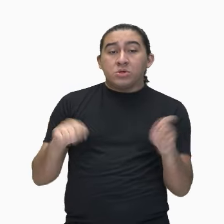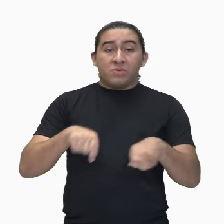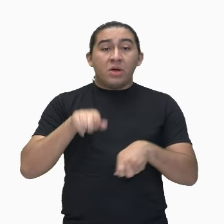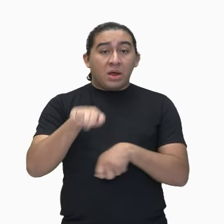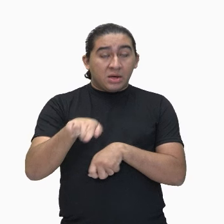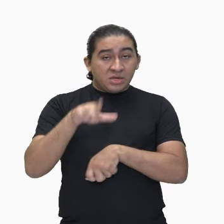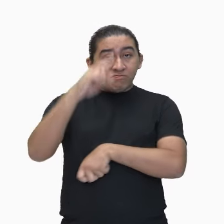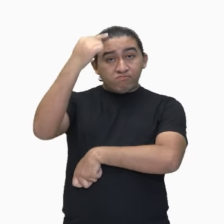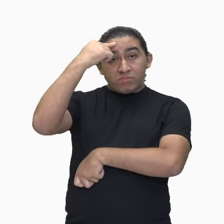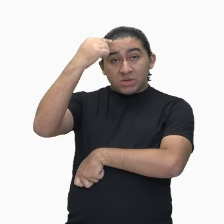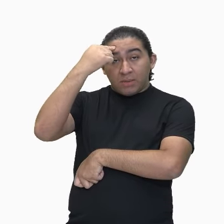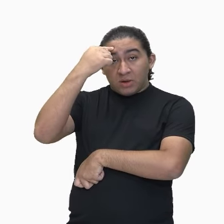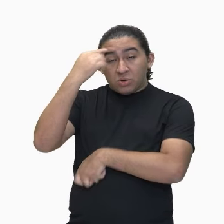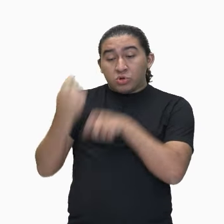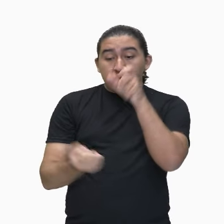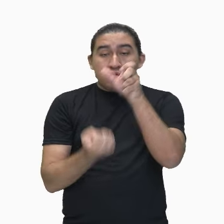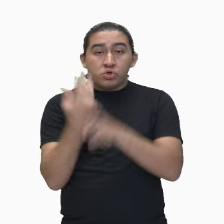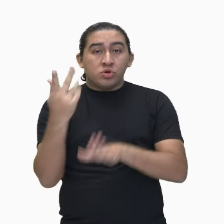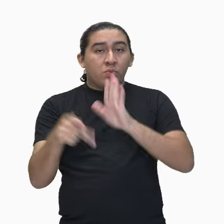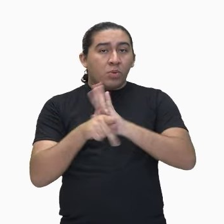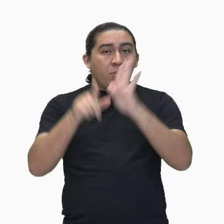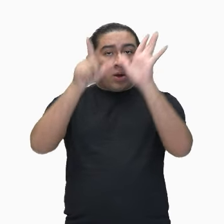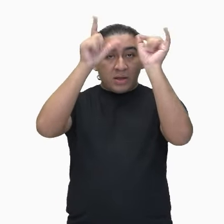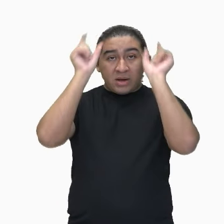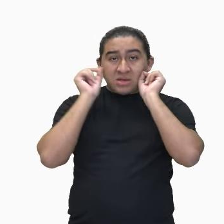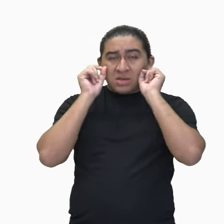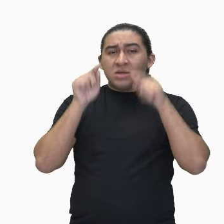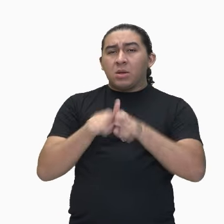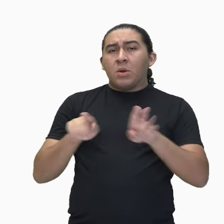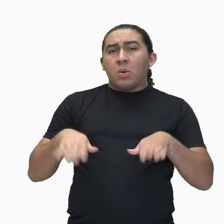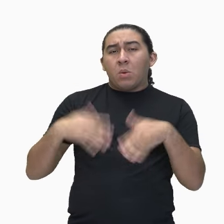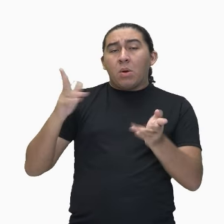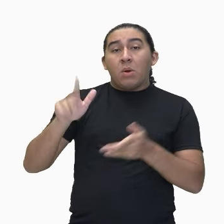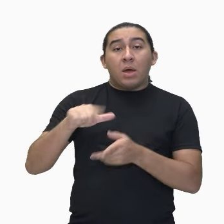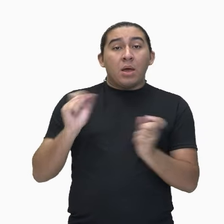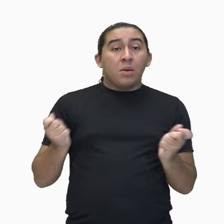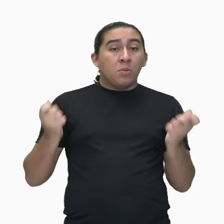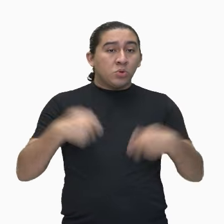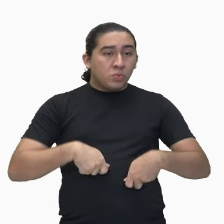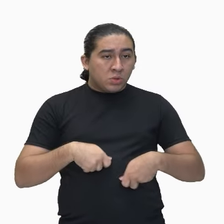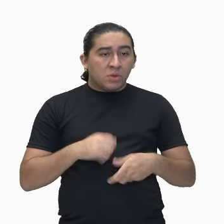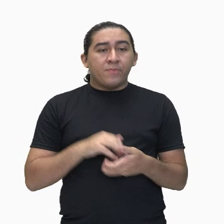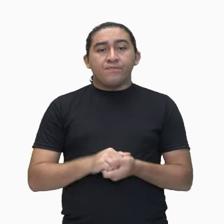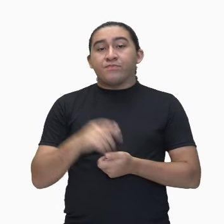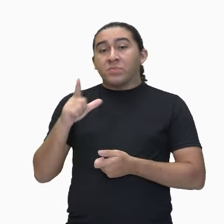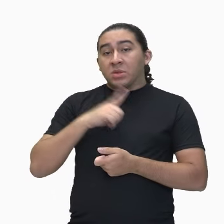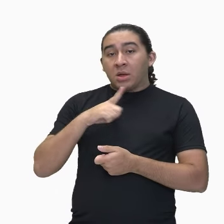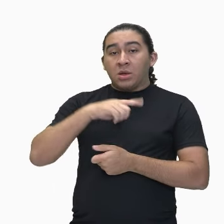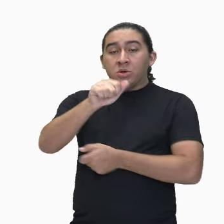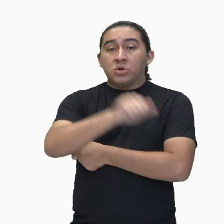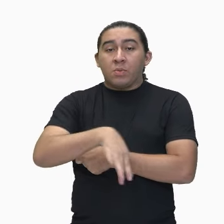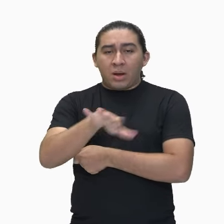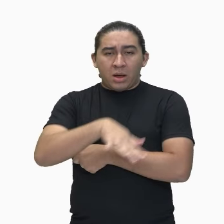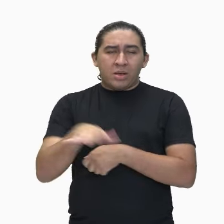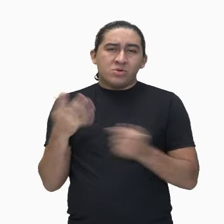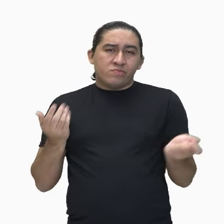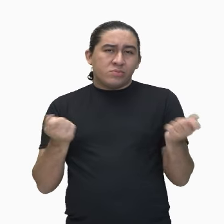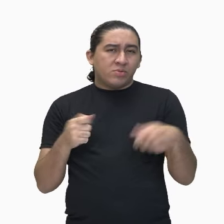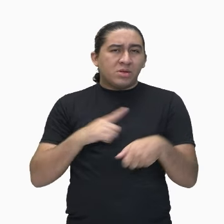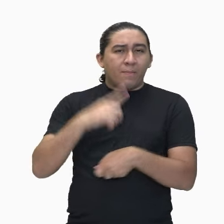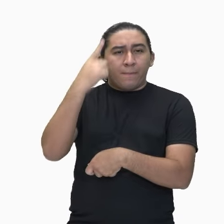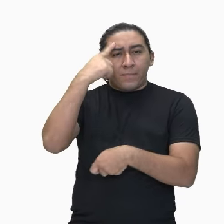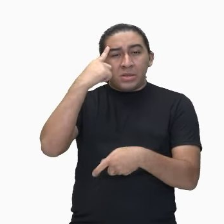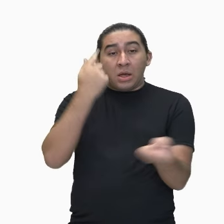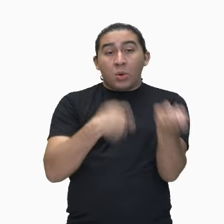esse pensamento surgindo na Grécia? E quais foram as condições materiais Nós podemos falar, então, as